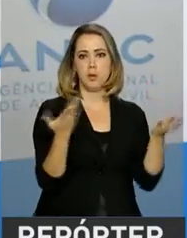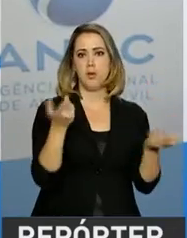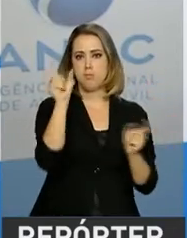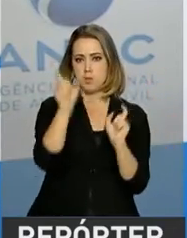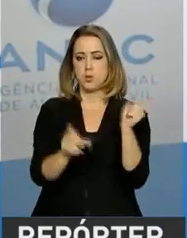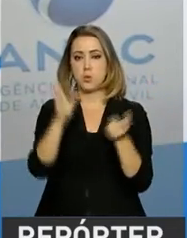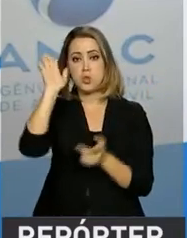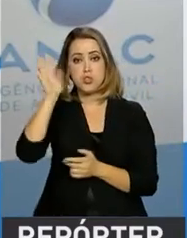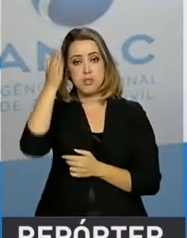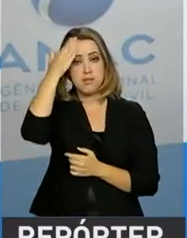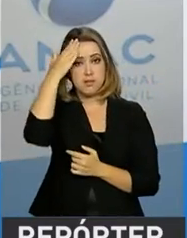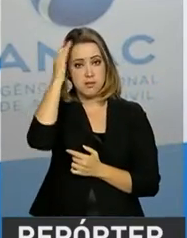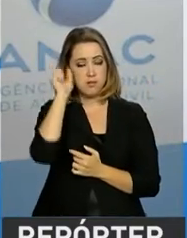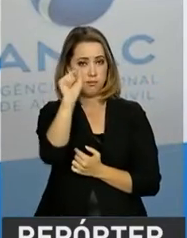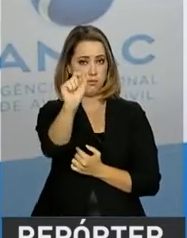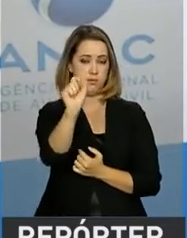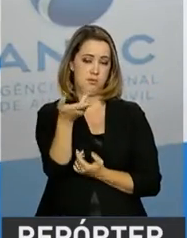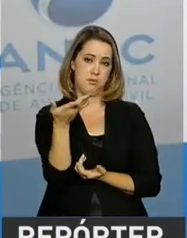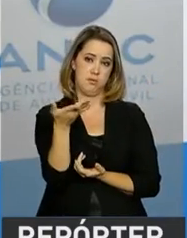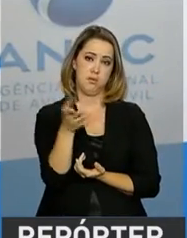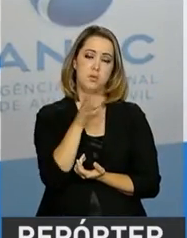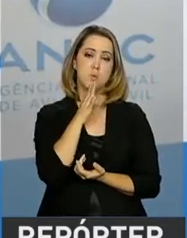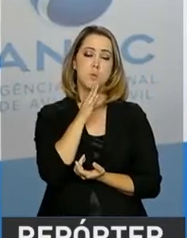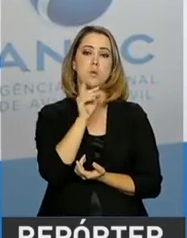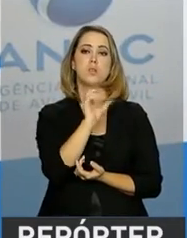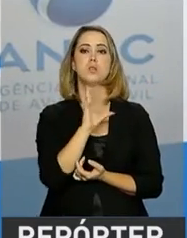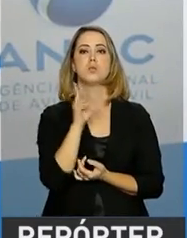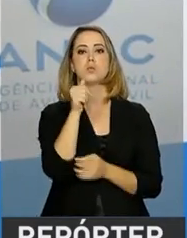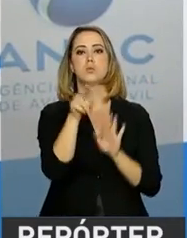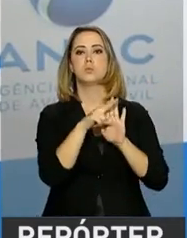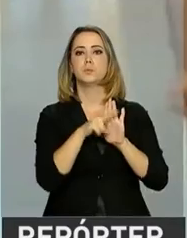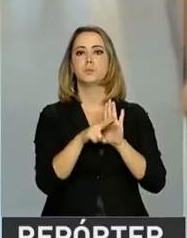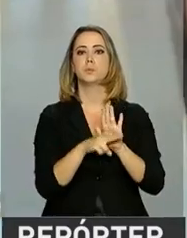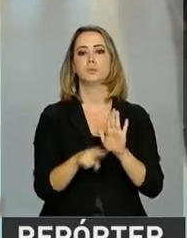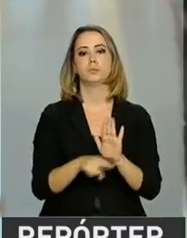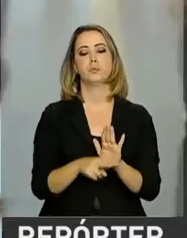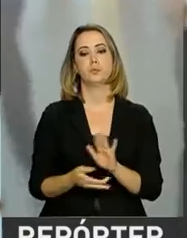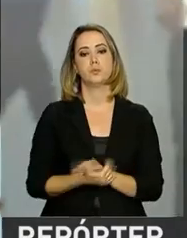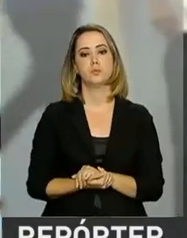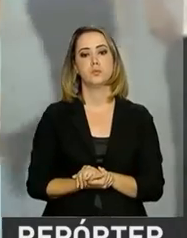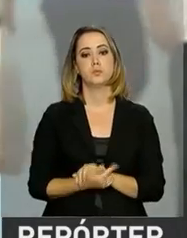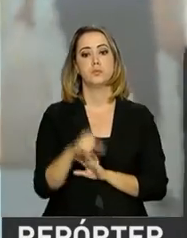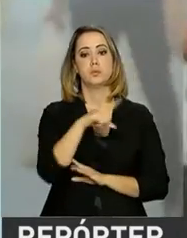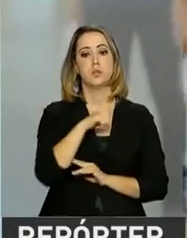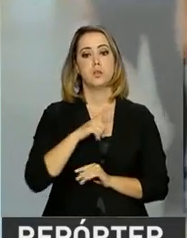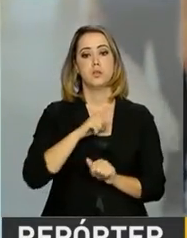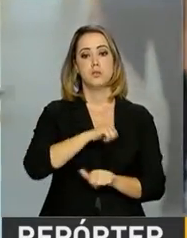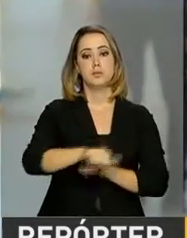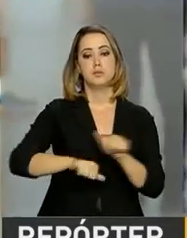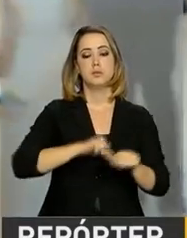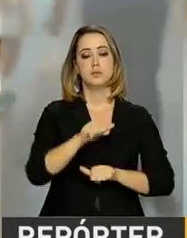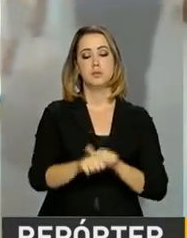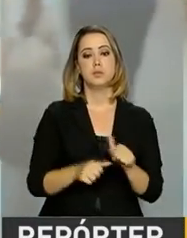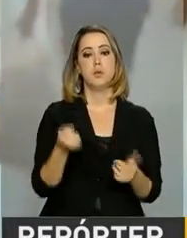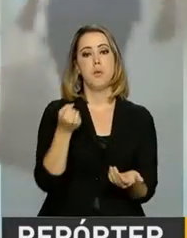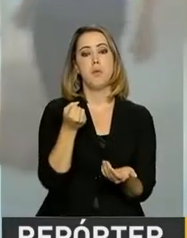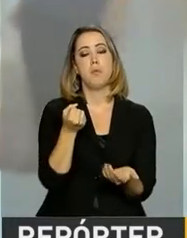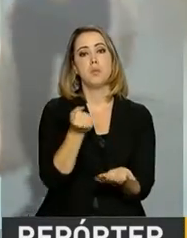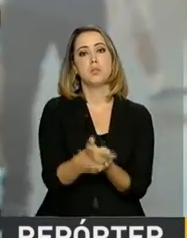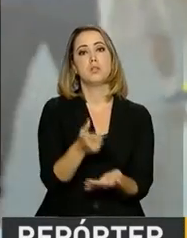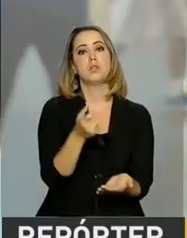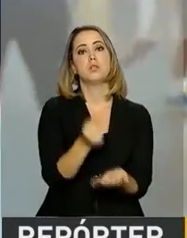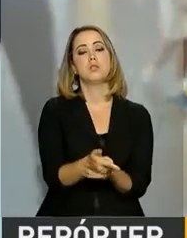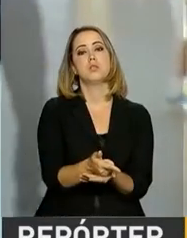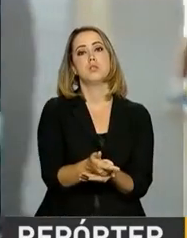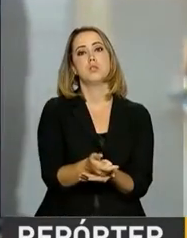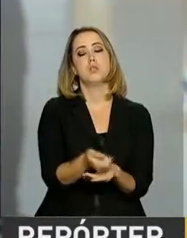atingidos de maneira ampla pela campanha e tem um conhecimento de todas as mudanças entre as medidas está a mudança na cobrança pelo transporte de